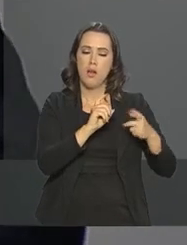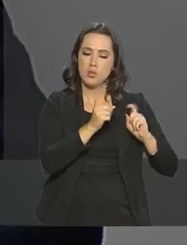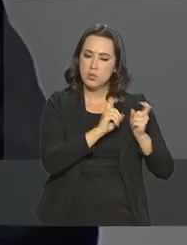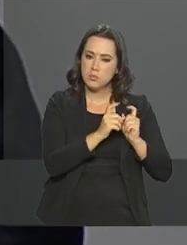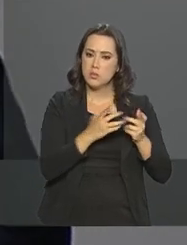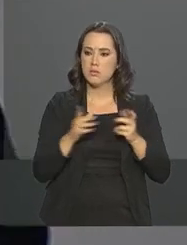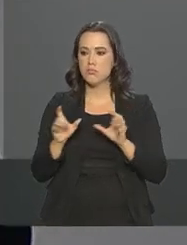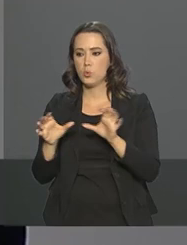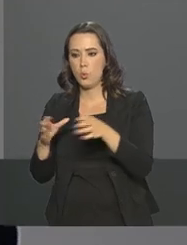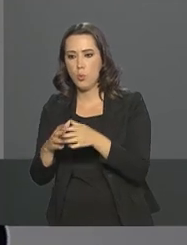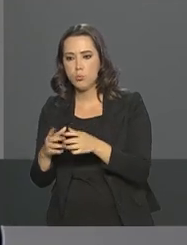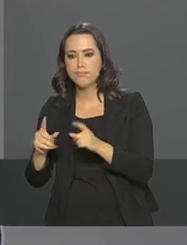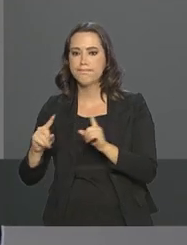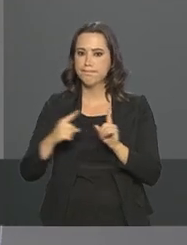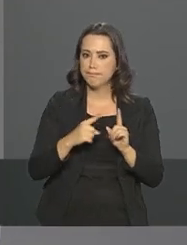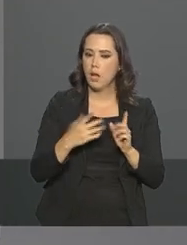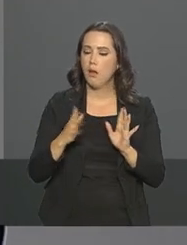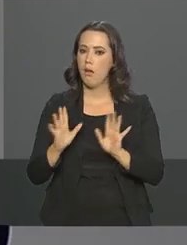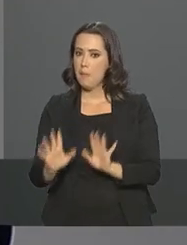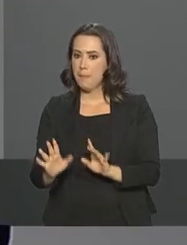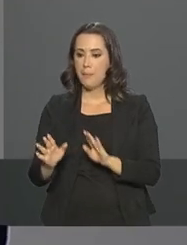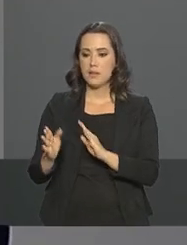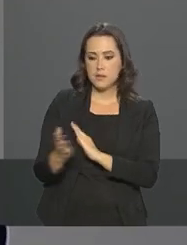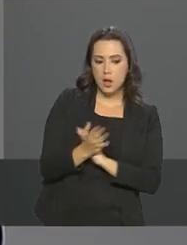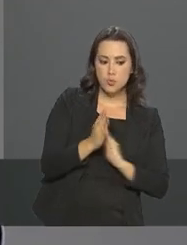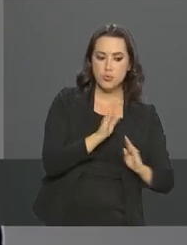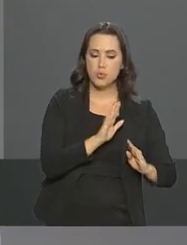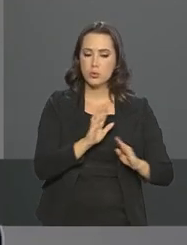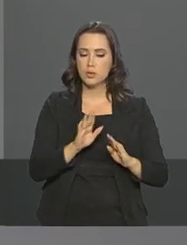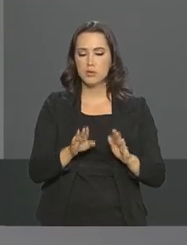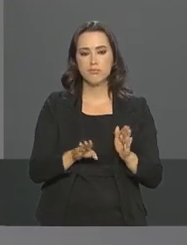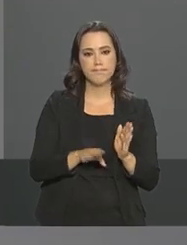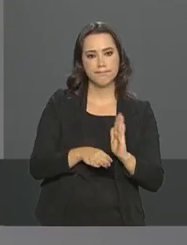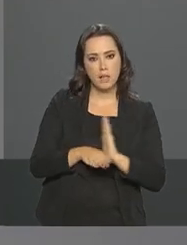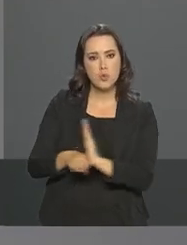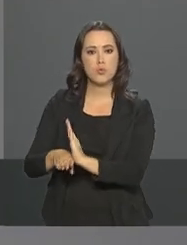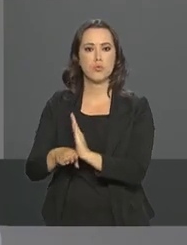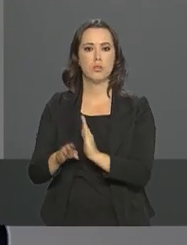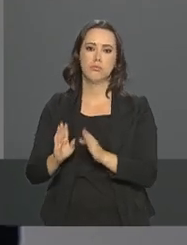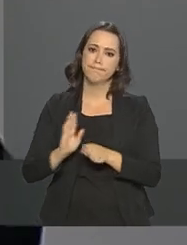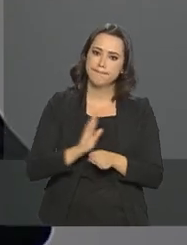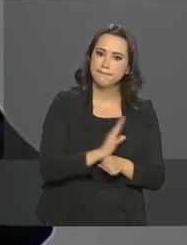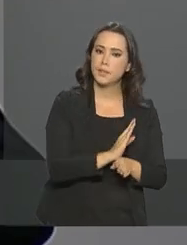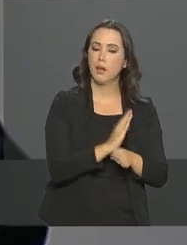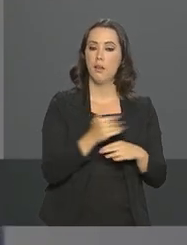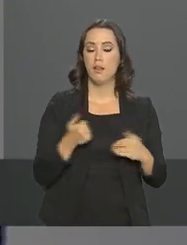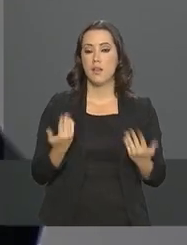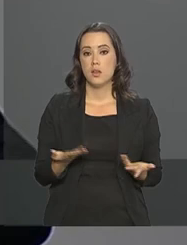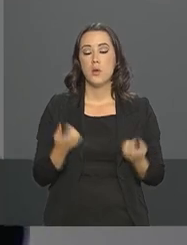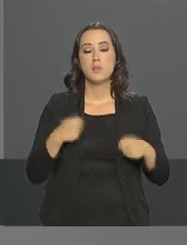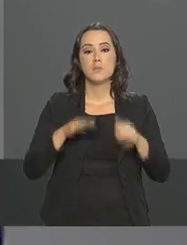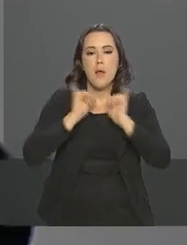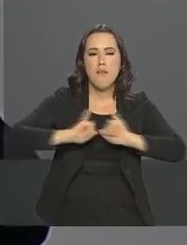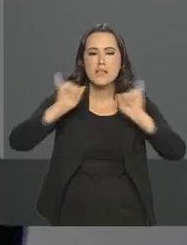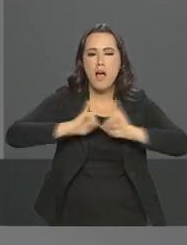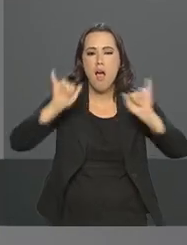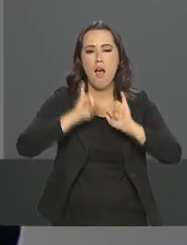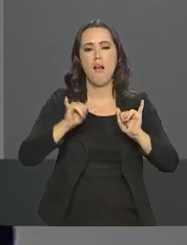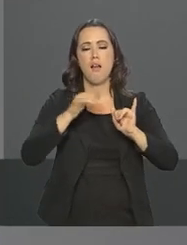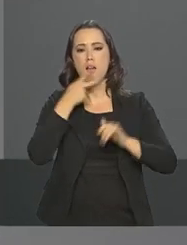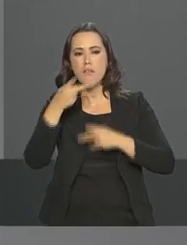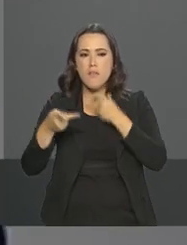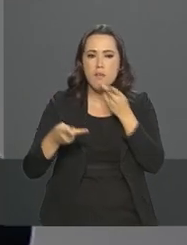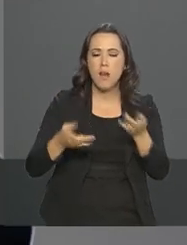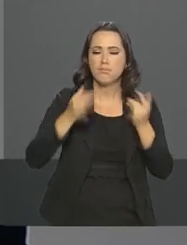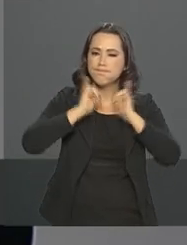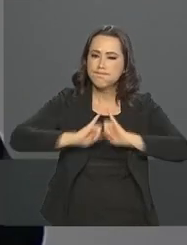então neste momento que nós temos estamos vivendo um momento político administrativo nós temos que pregar a largar difundir